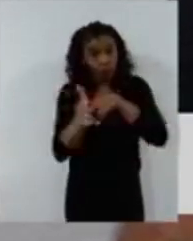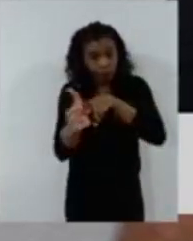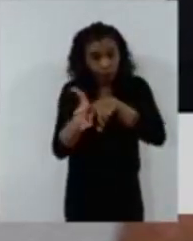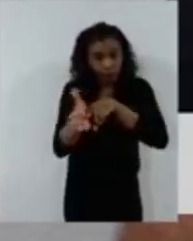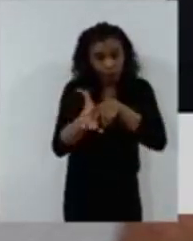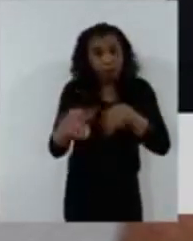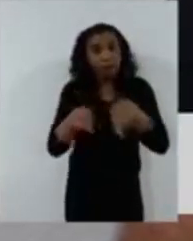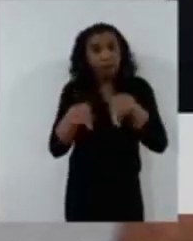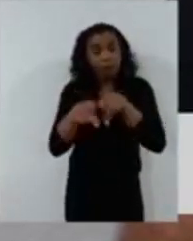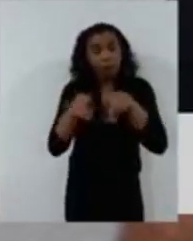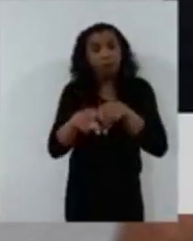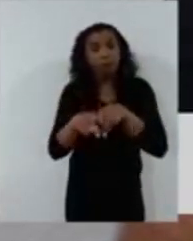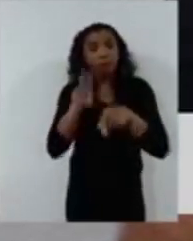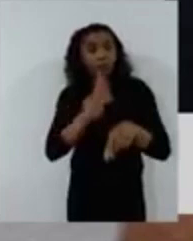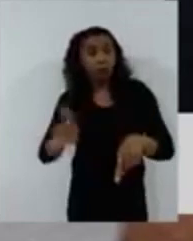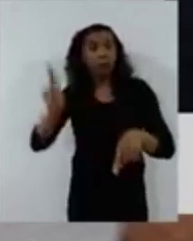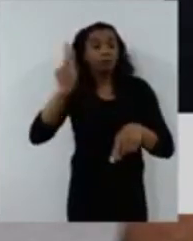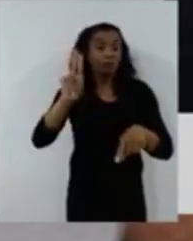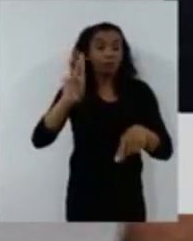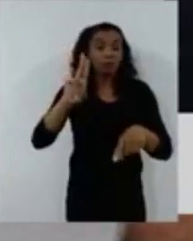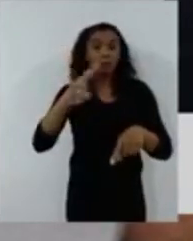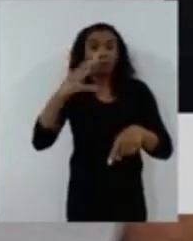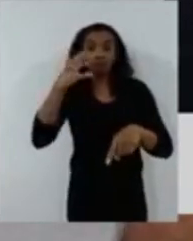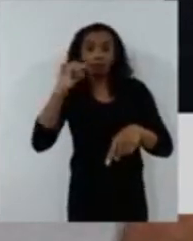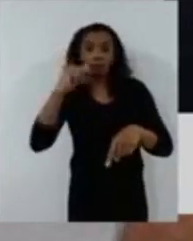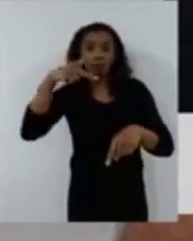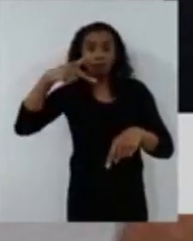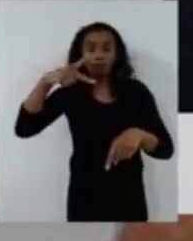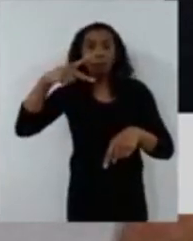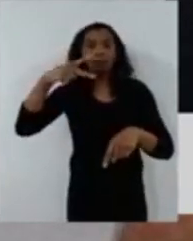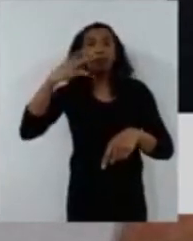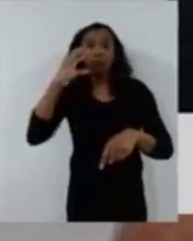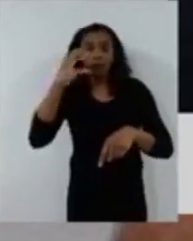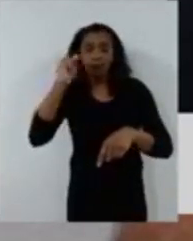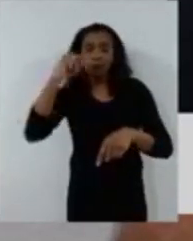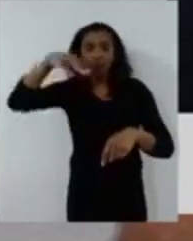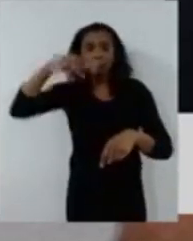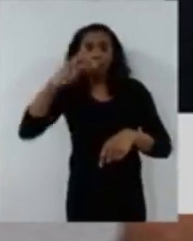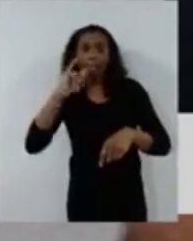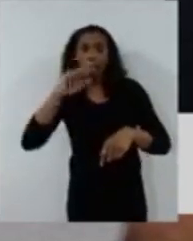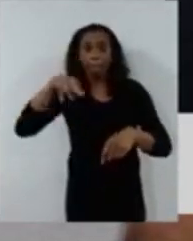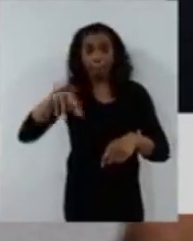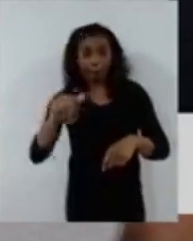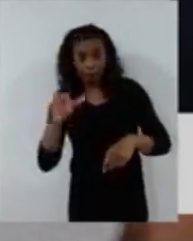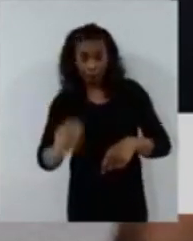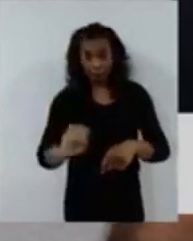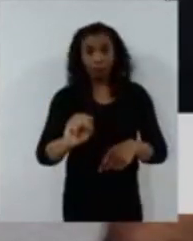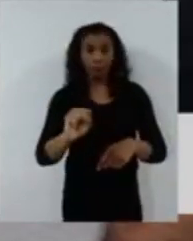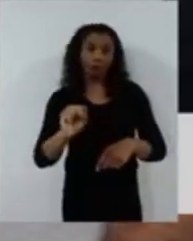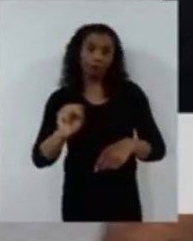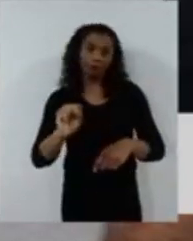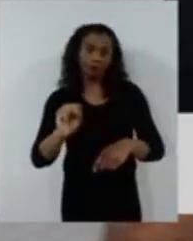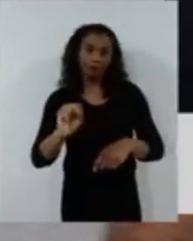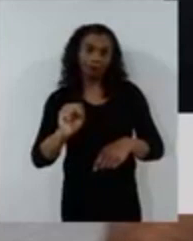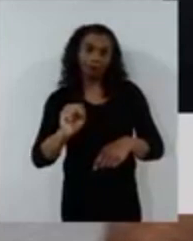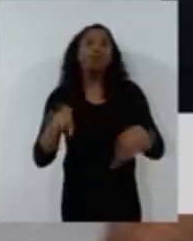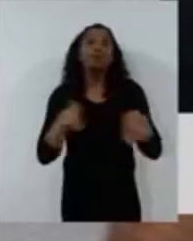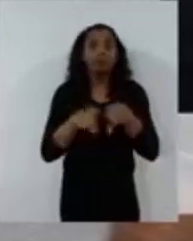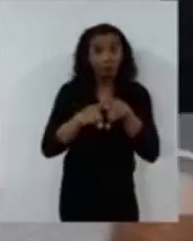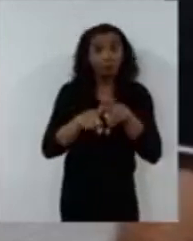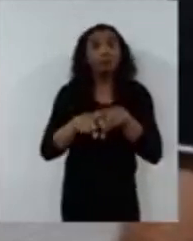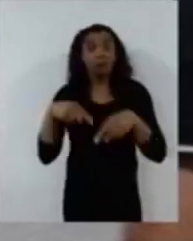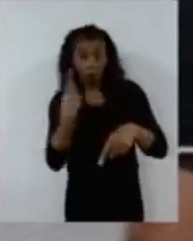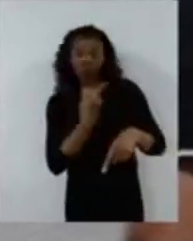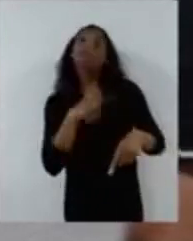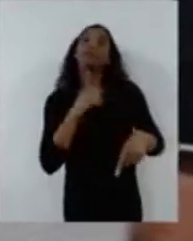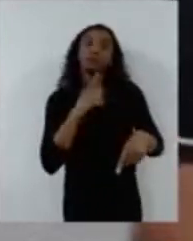restritivas, elas economizam uma vida a cada 78 segundos no Brasil, uma vez que nós estamos